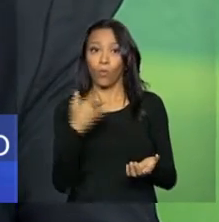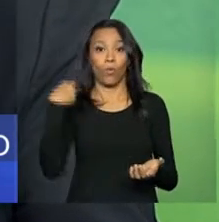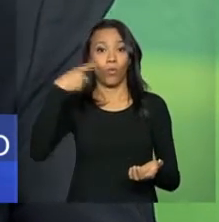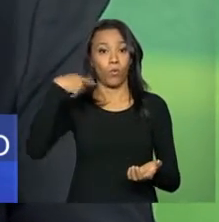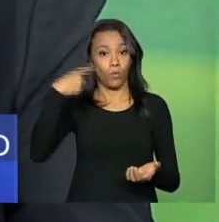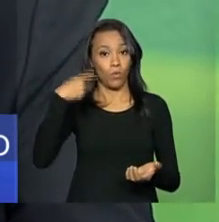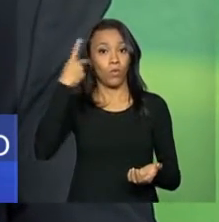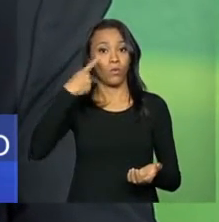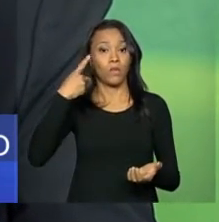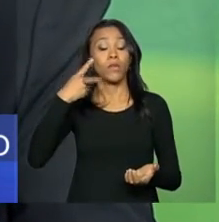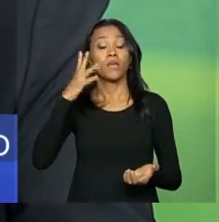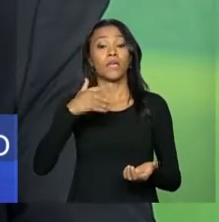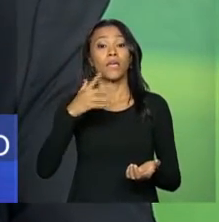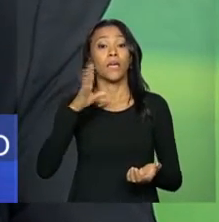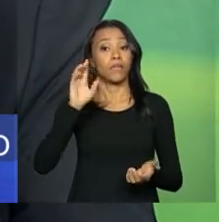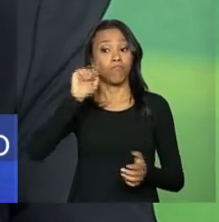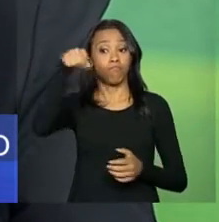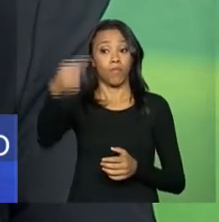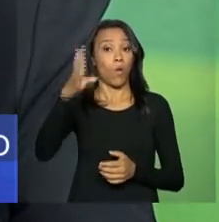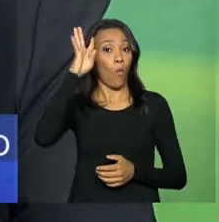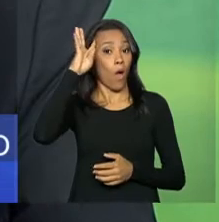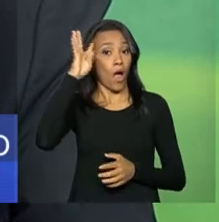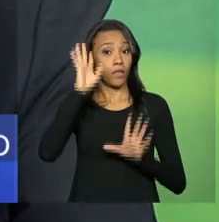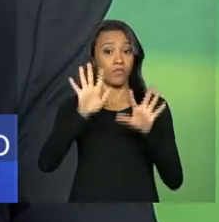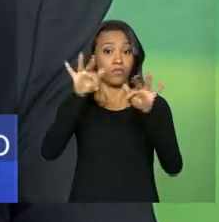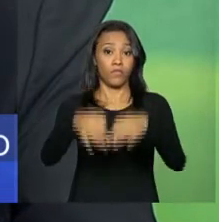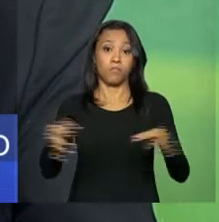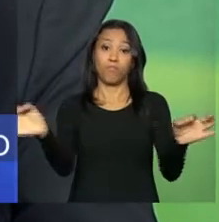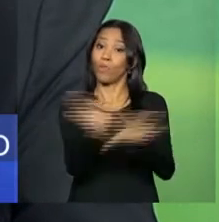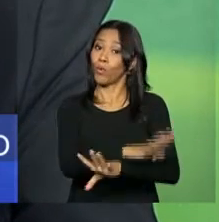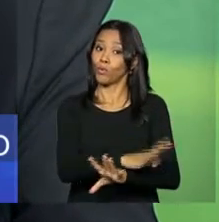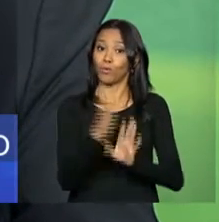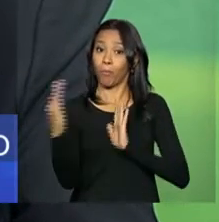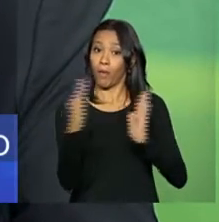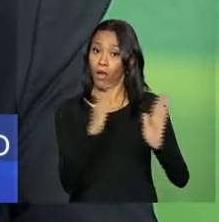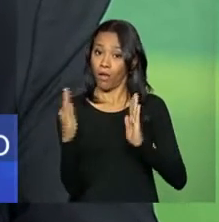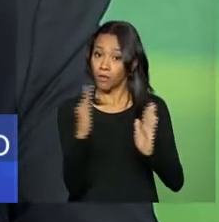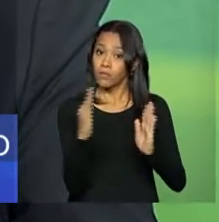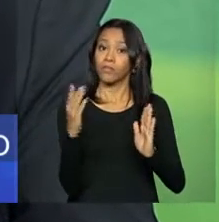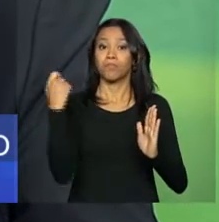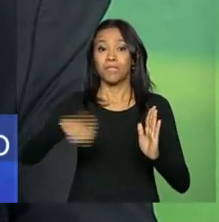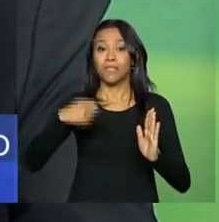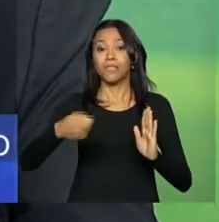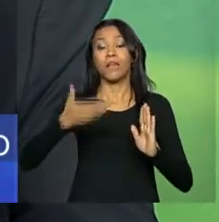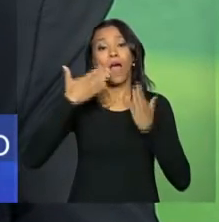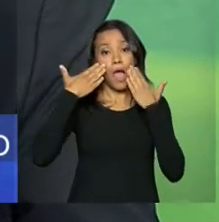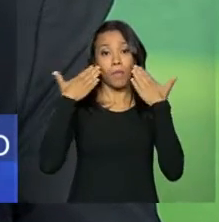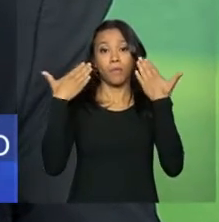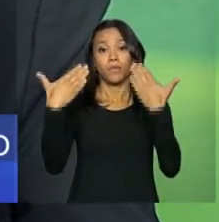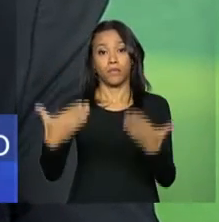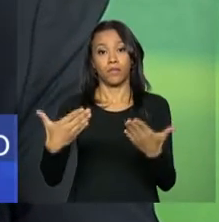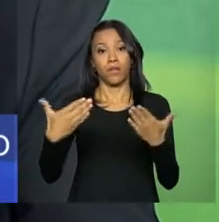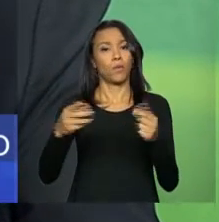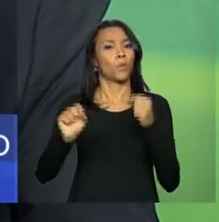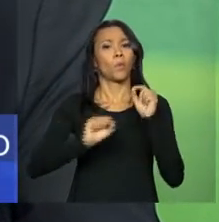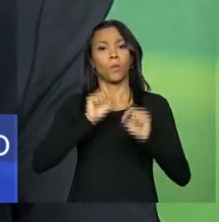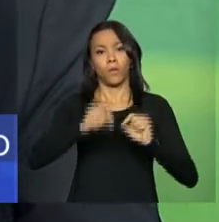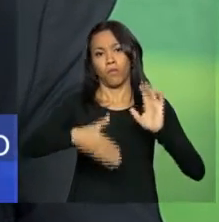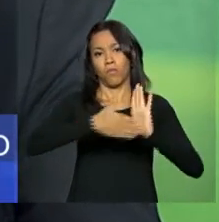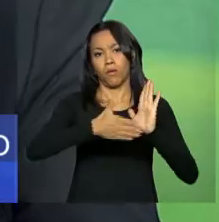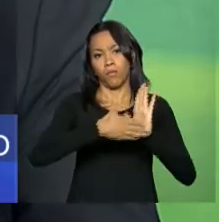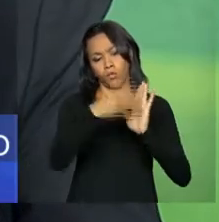que se encerra na próxima quarta feira é portanto é um prazo para apresentar ao judiciário o encaminhamento